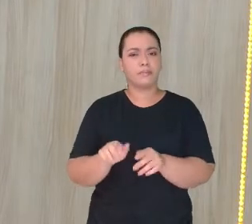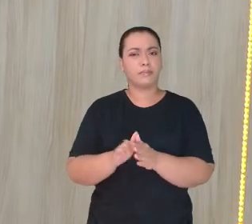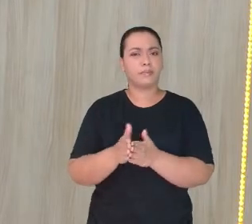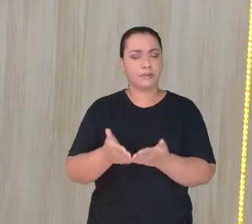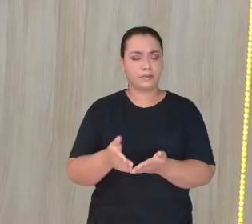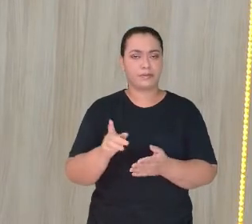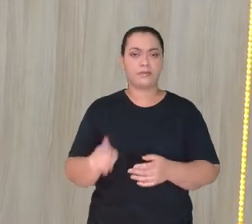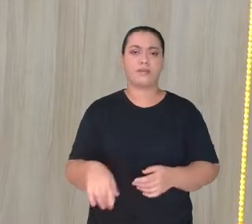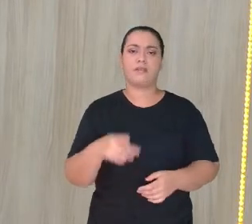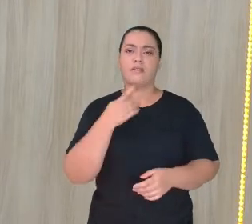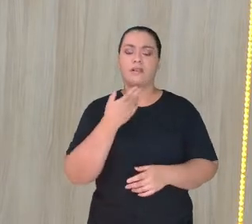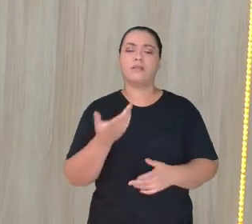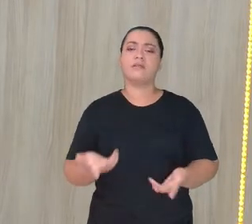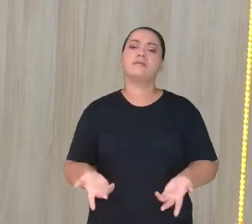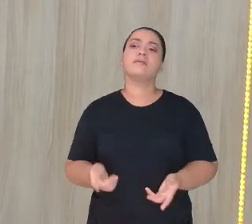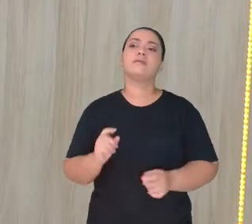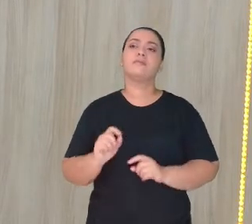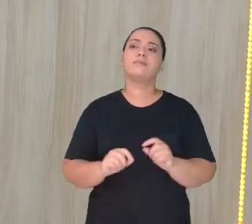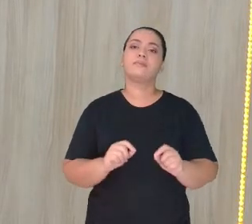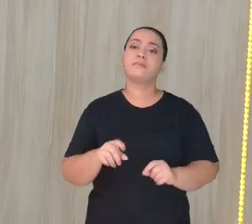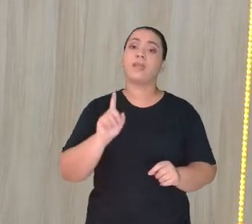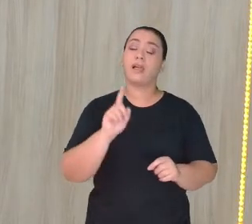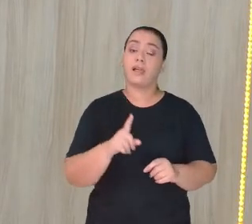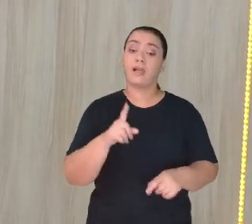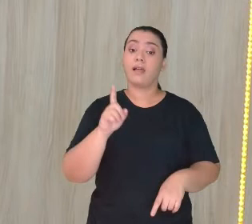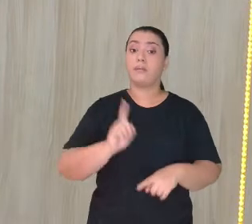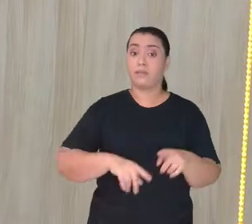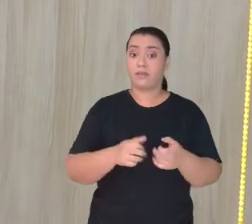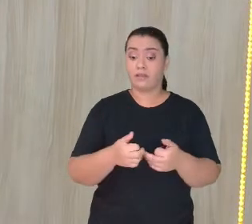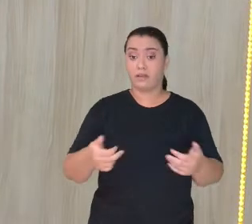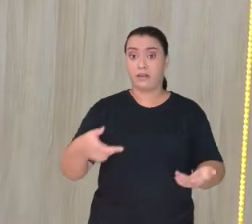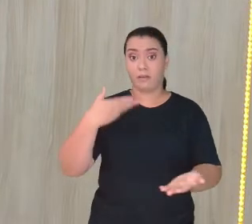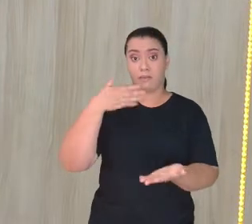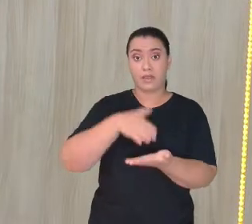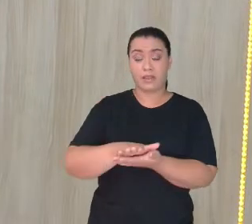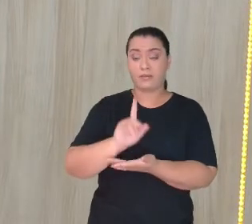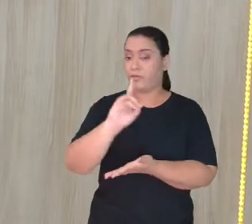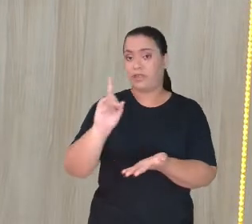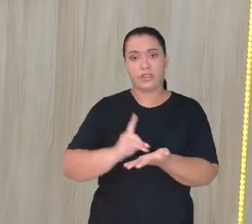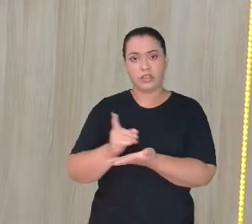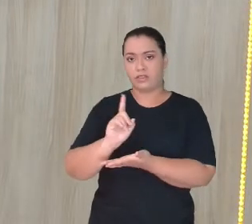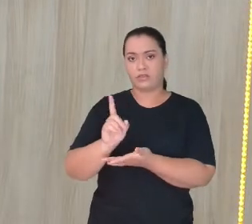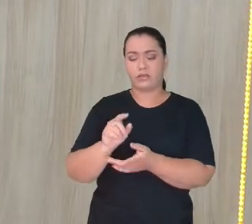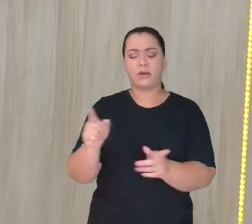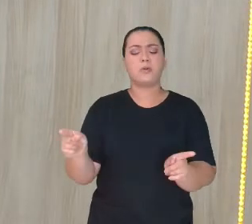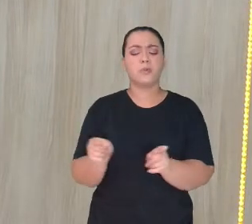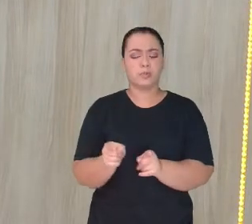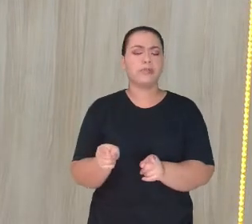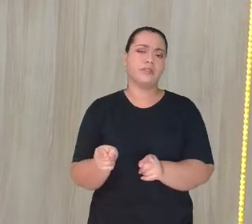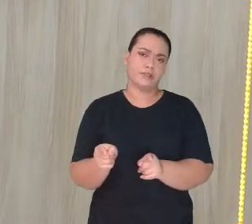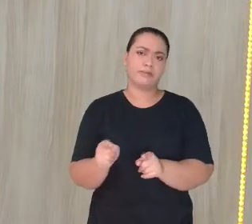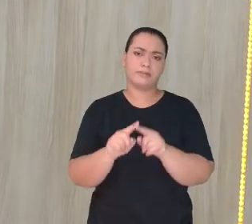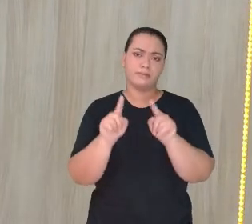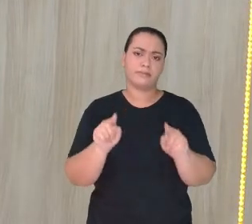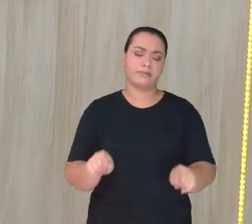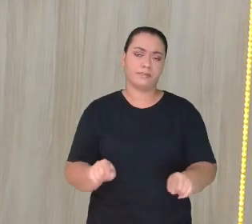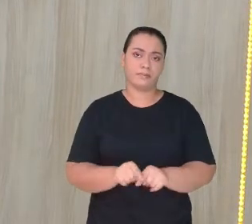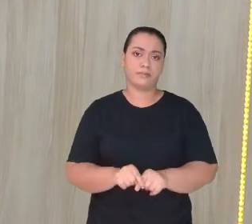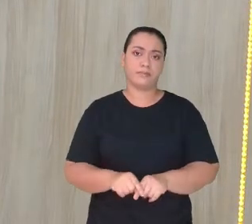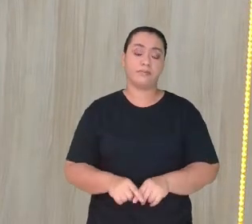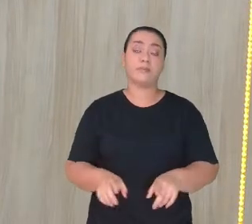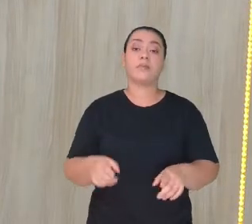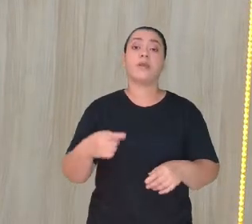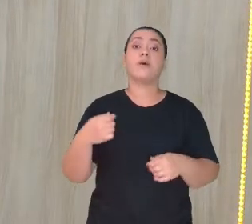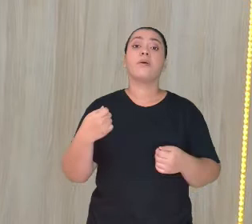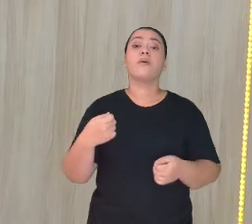um impresso de pequeno porte? É um material que é impresso, ou seja, ele não é digital, e ele não é grande, então ele é uma coisinha menorzinha. Até